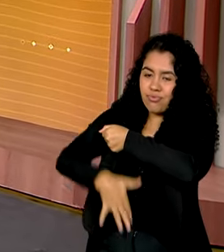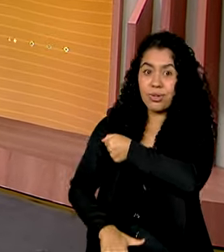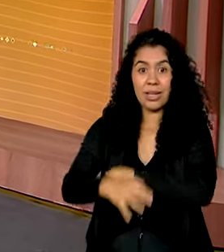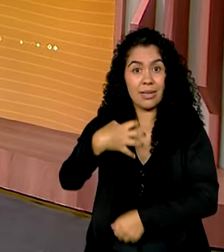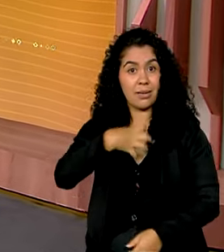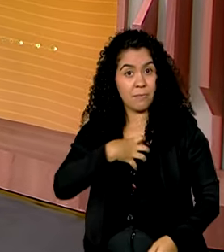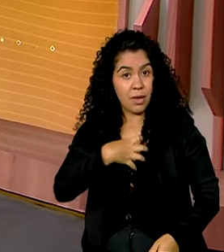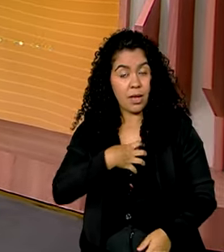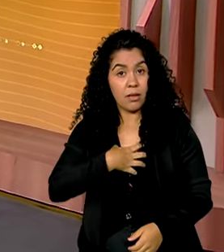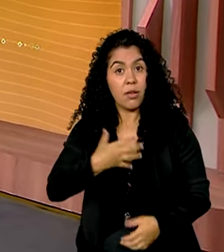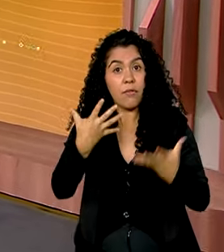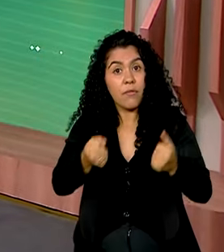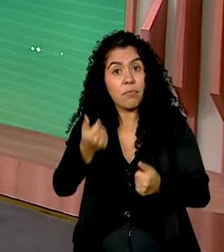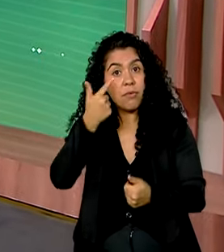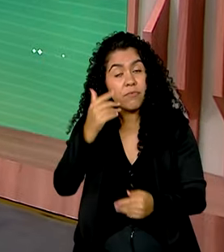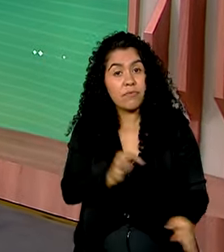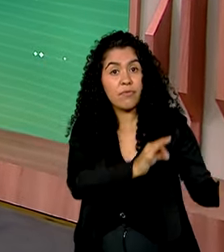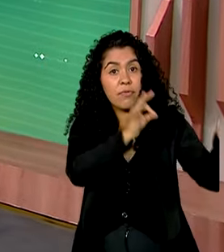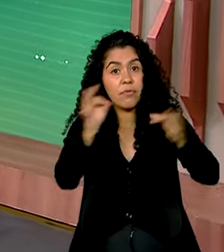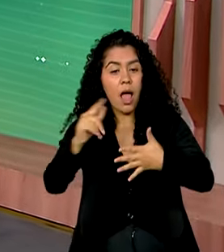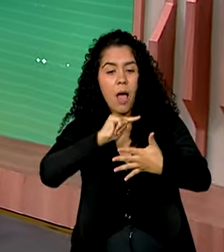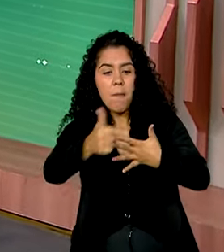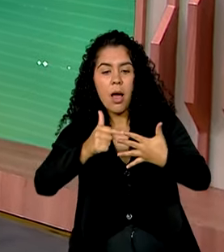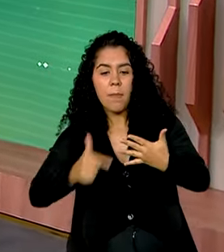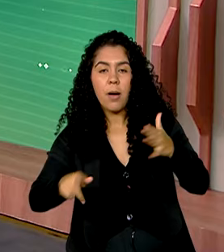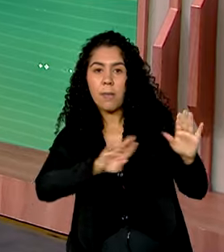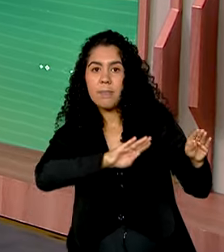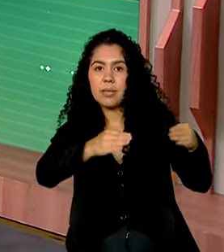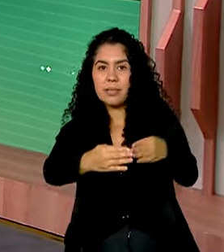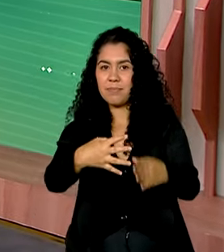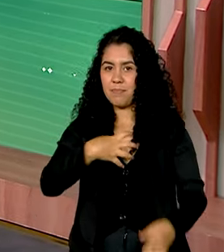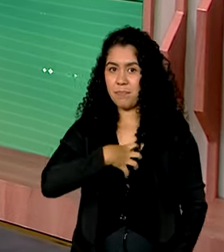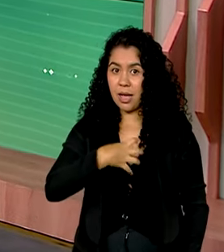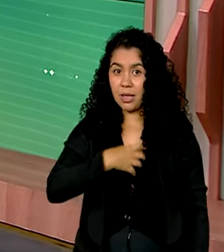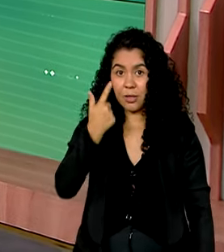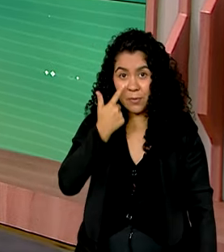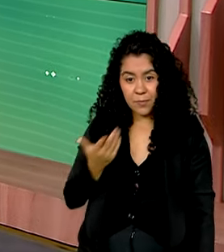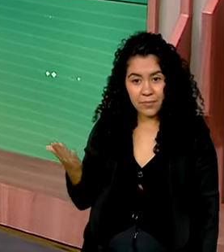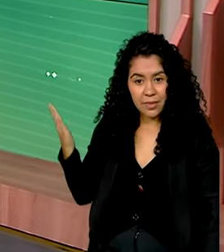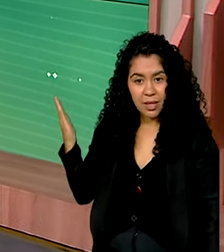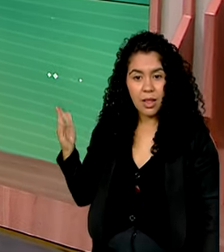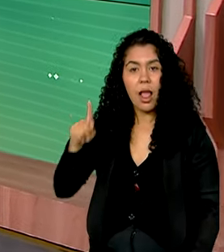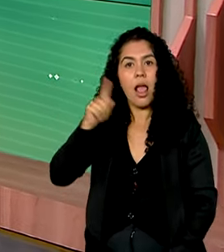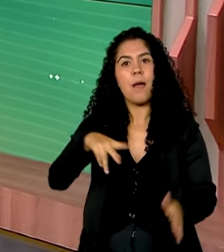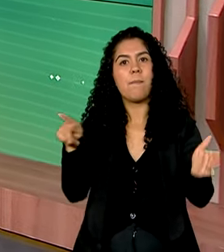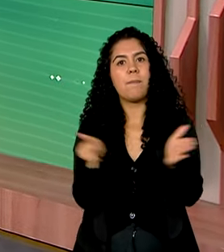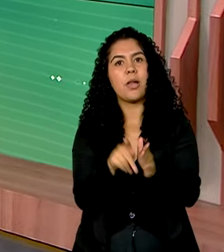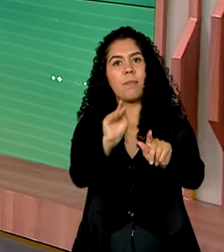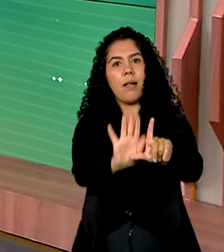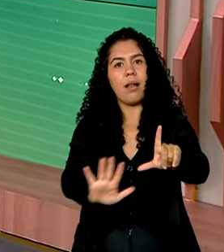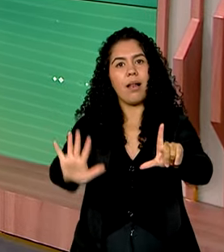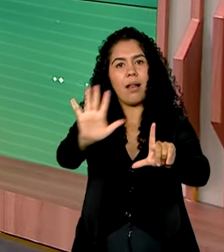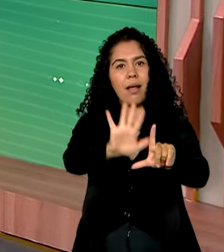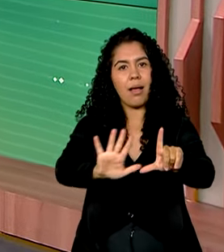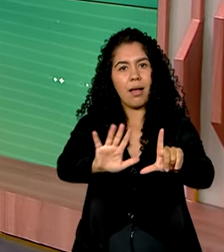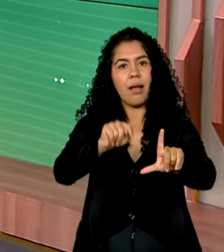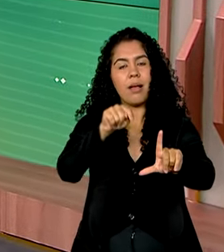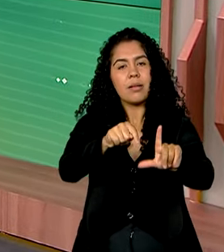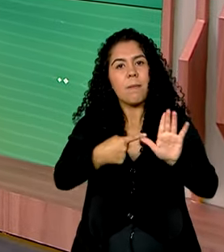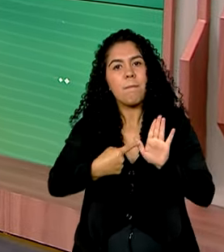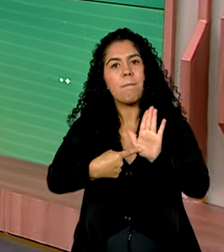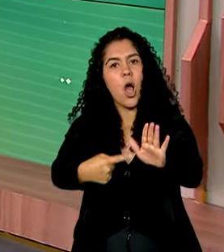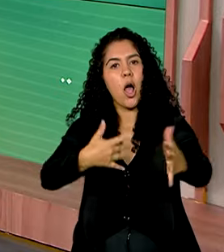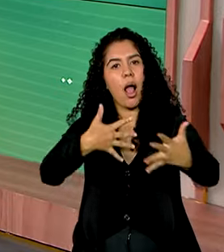conferir algumas das iniciativas do governo federal na cidade baiana. Os dados são da plataforma Comunica BR, que mostra com